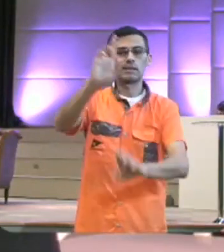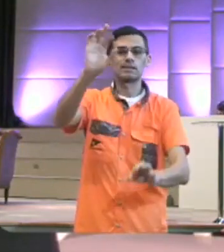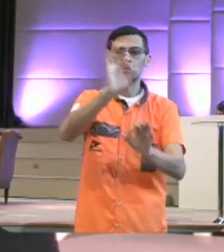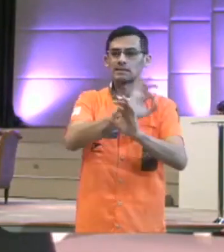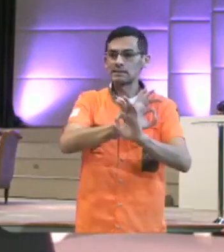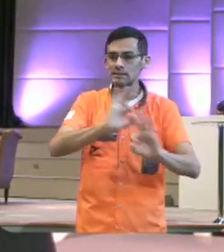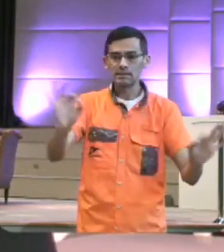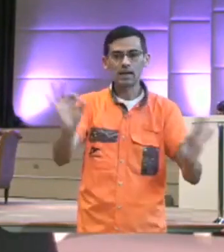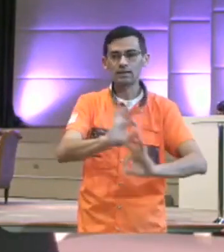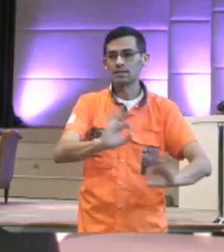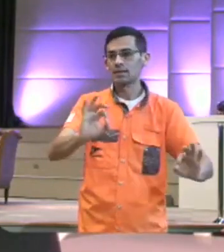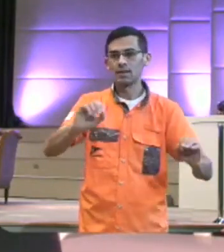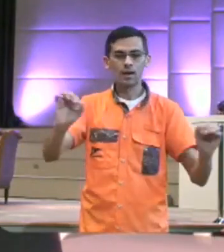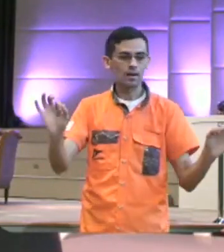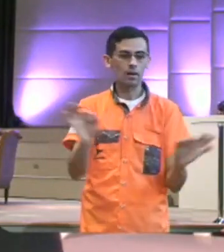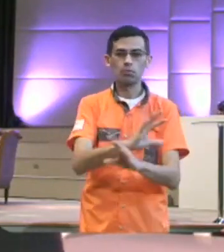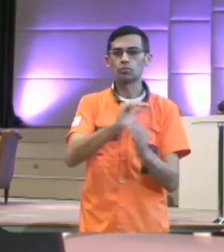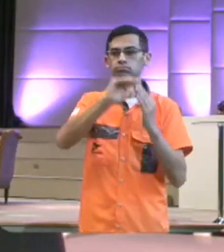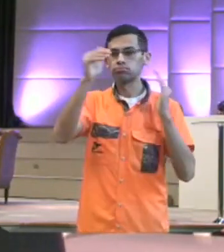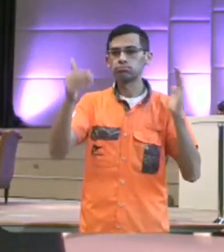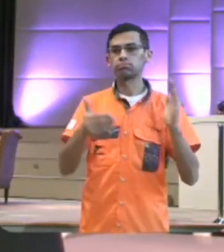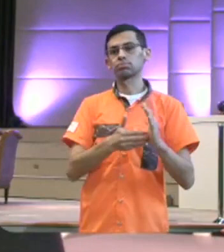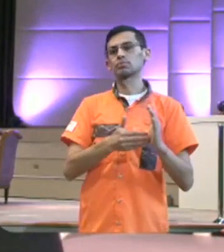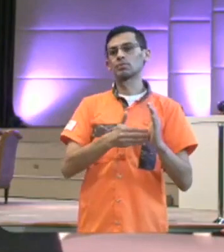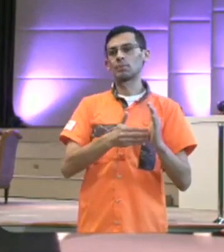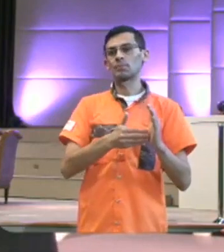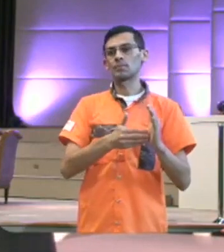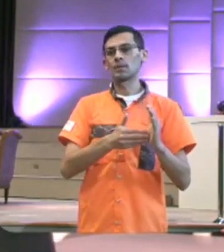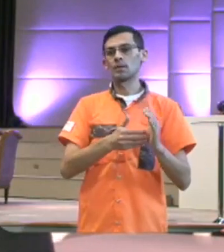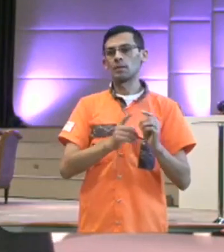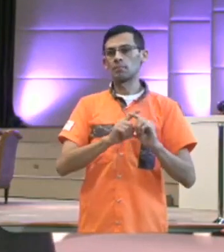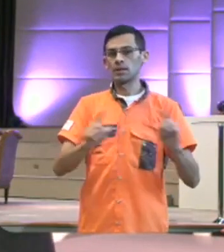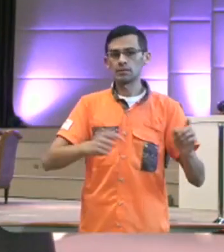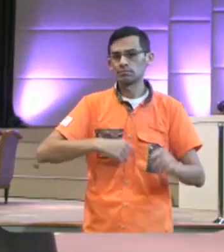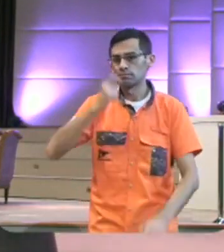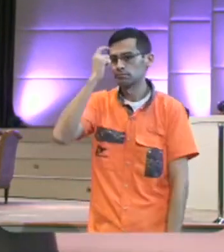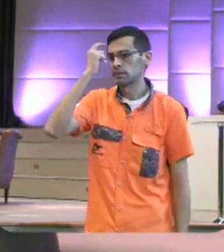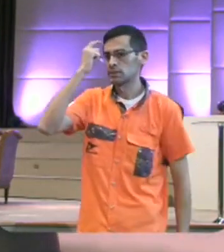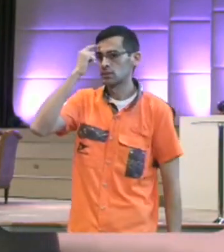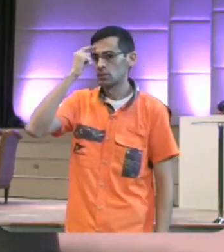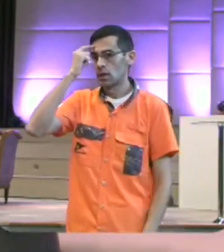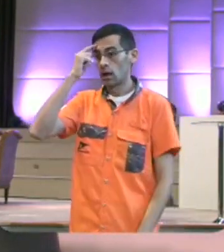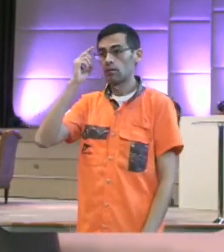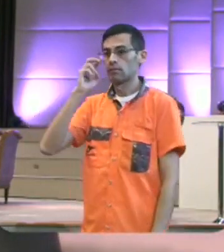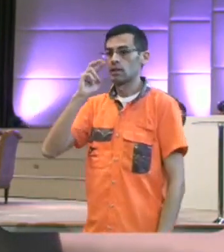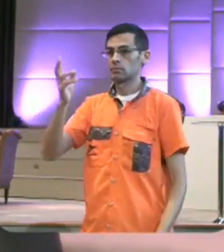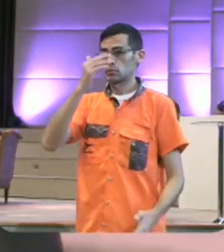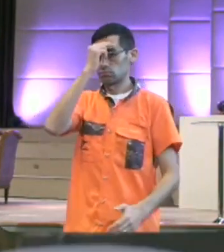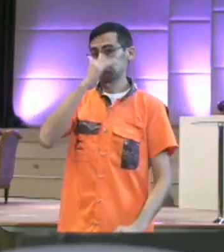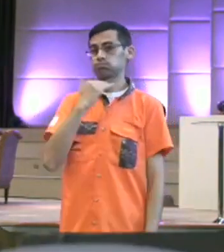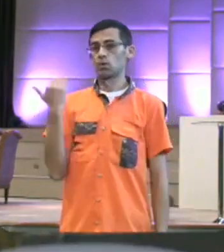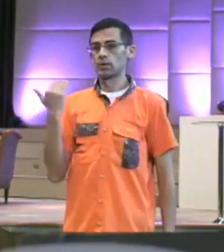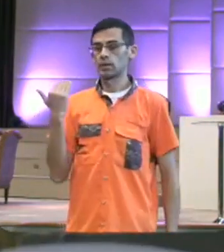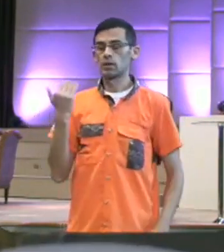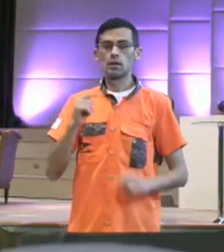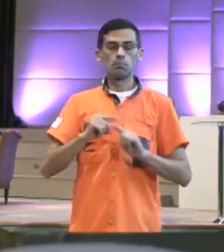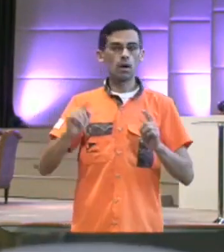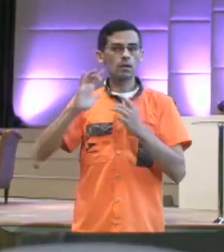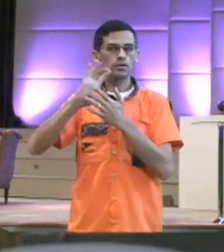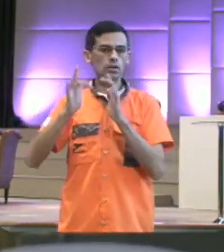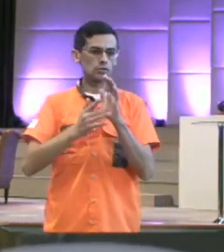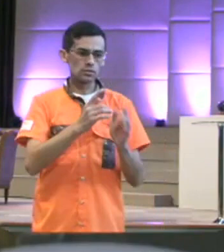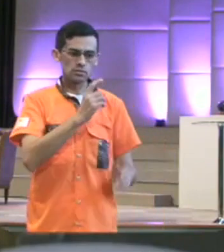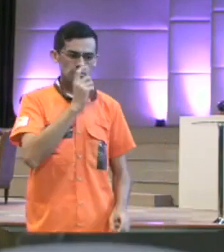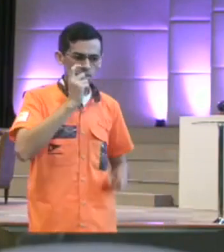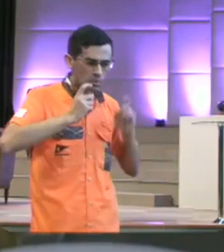esperança, que terminou. Não é isso que a gente imagina quando vê a morte? E Jesus está dizendo assim: não